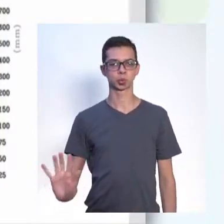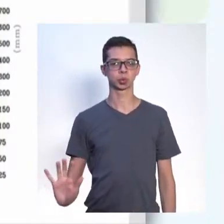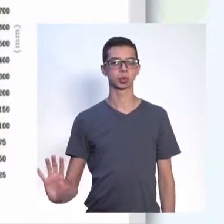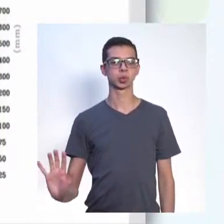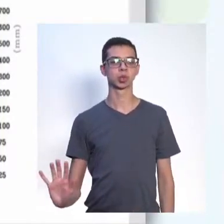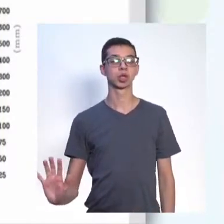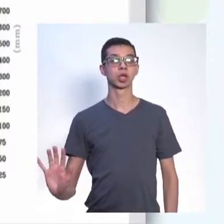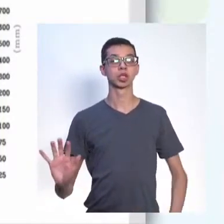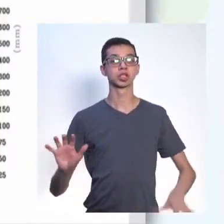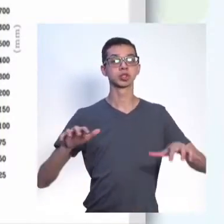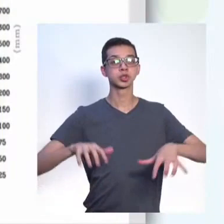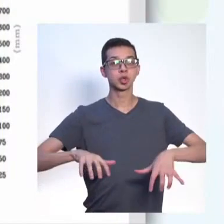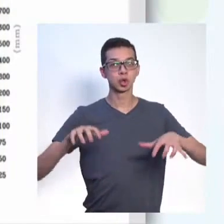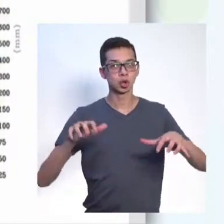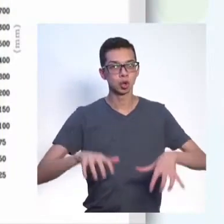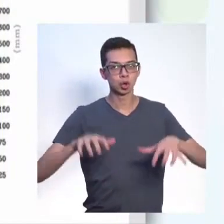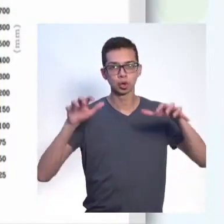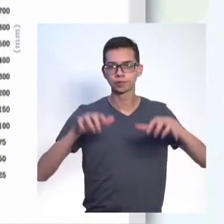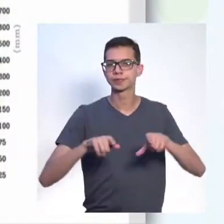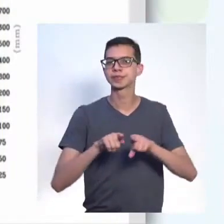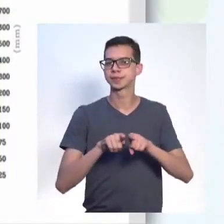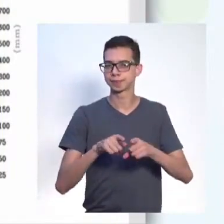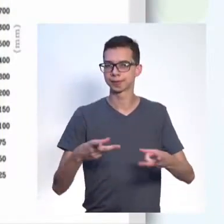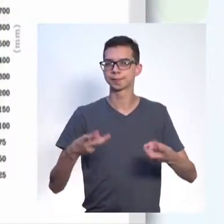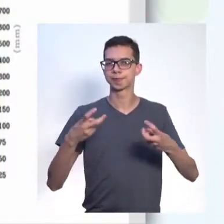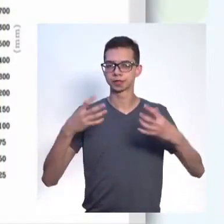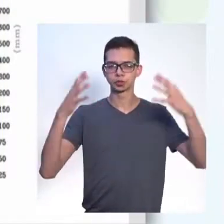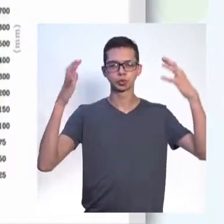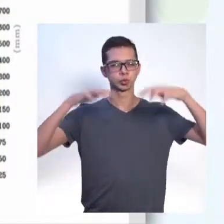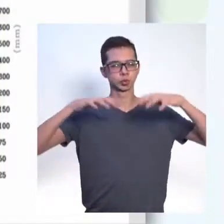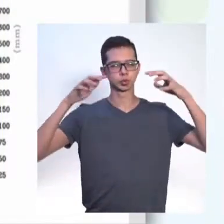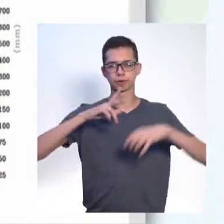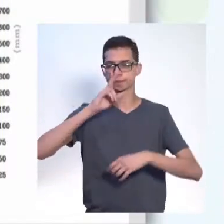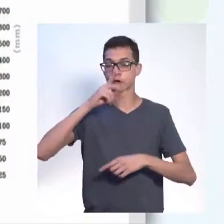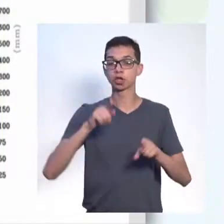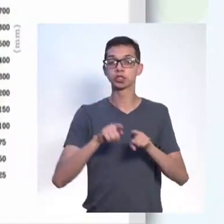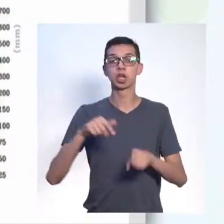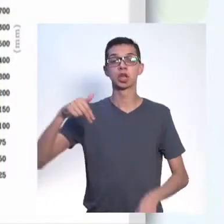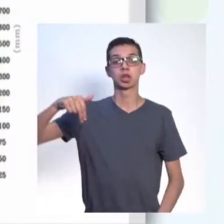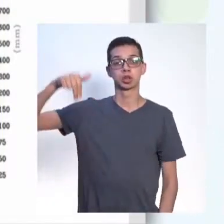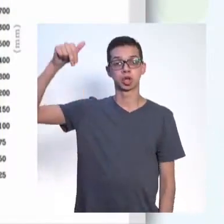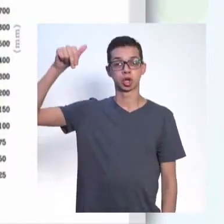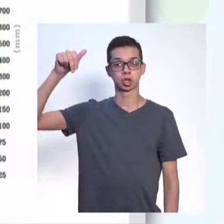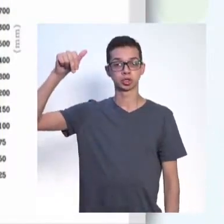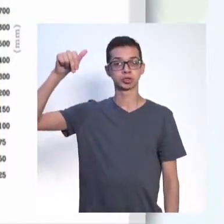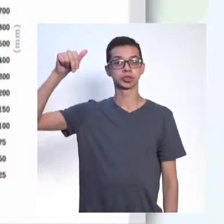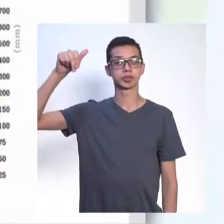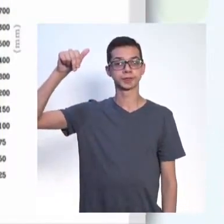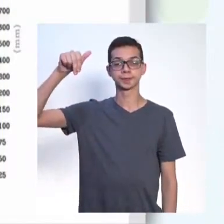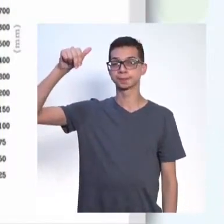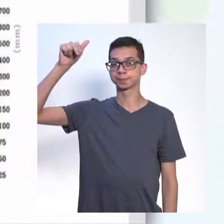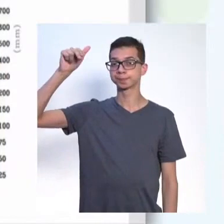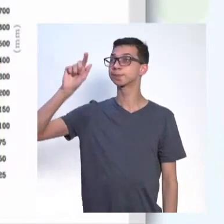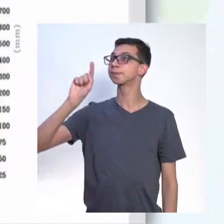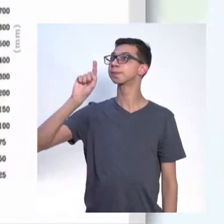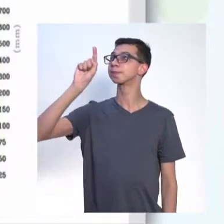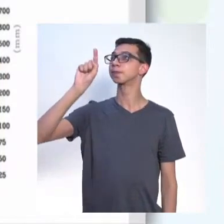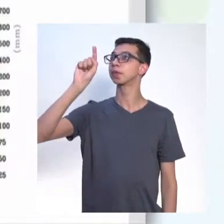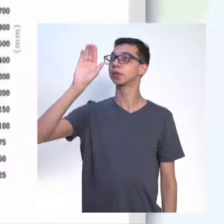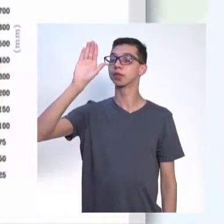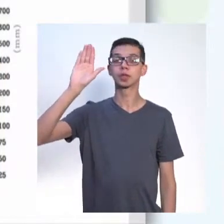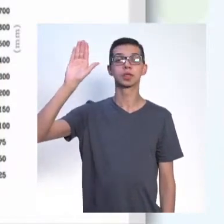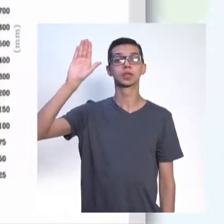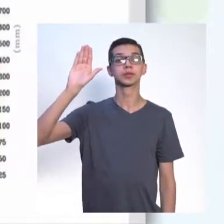pouco mais expressivas também. Já para o setor mais ao norte, pegando desde o extremo norte da região norte até